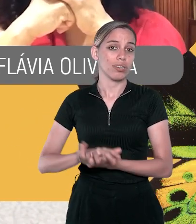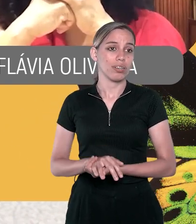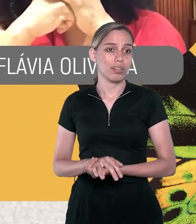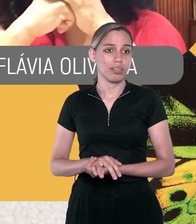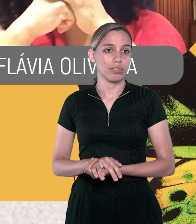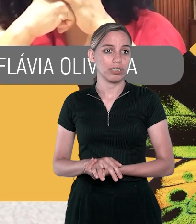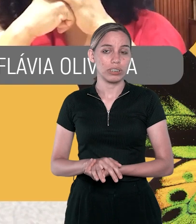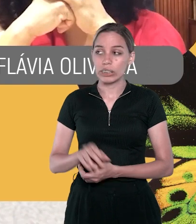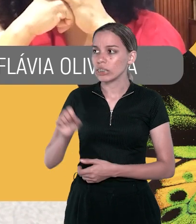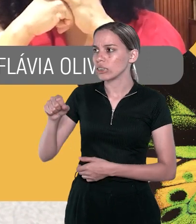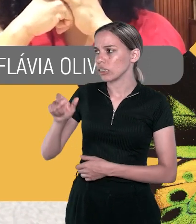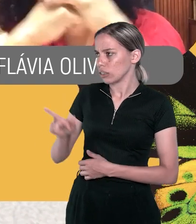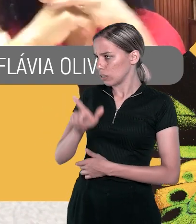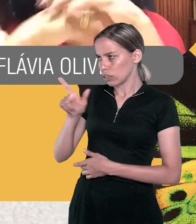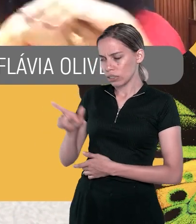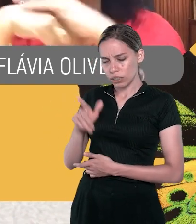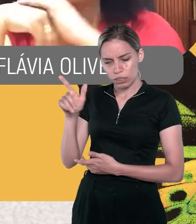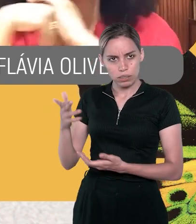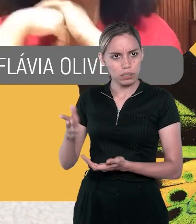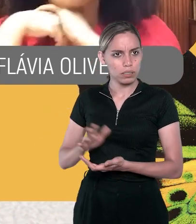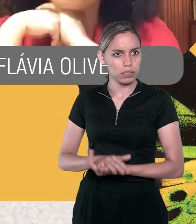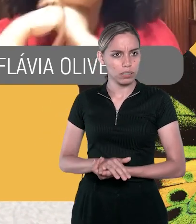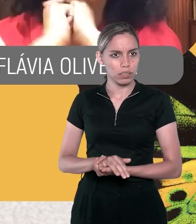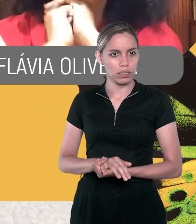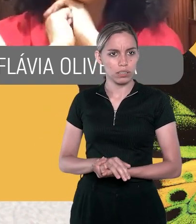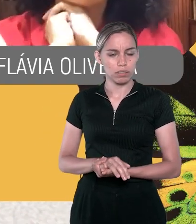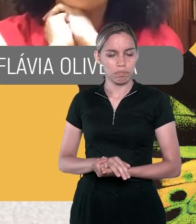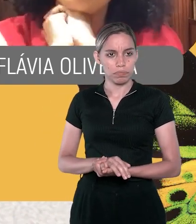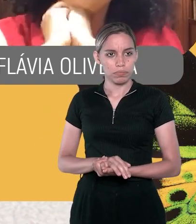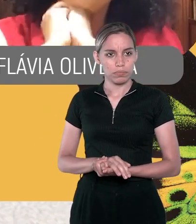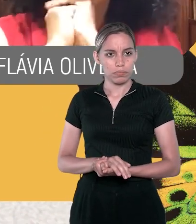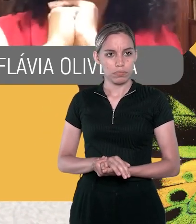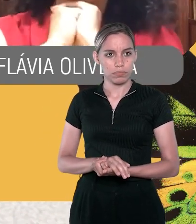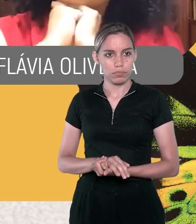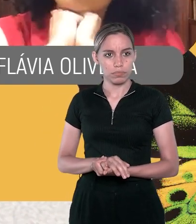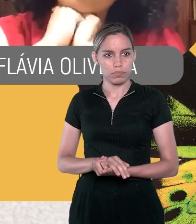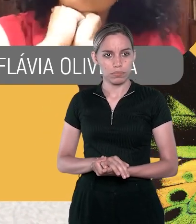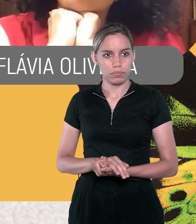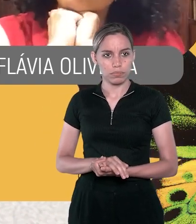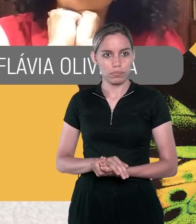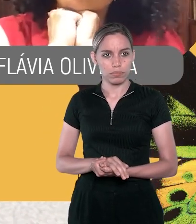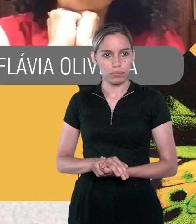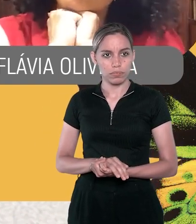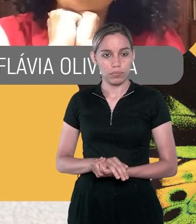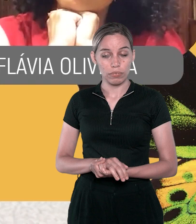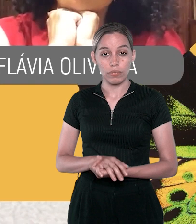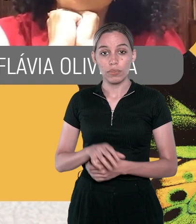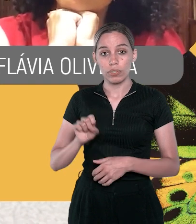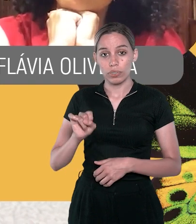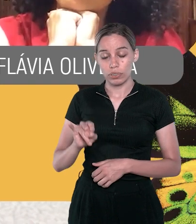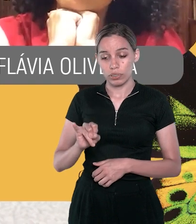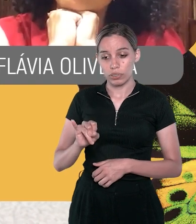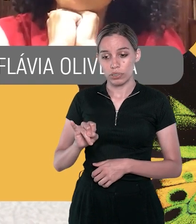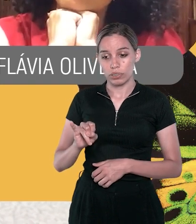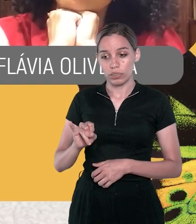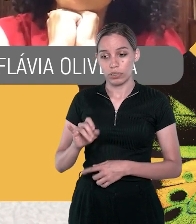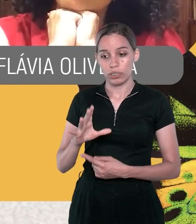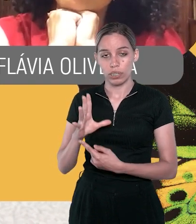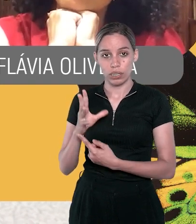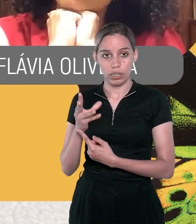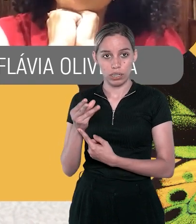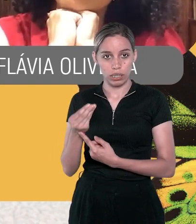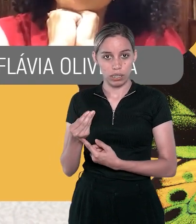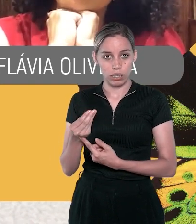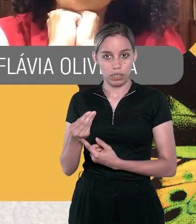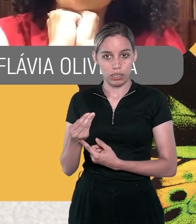E quando ela é apropriada, e quando ela é apropriada pelos, digamos, não populares, ela acaba